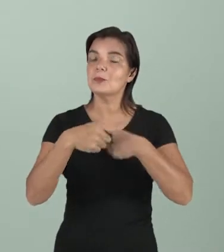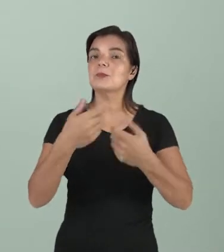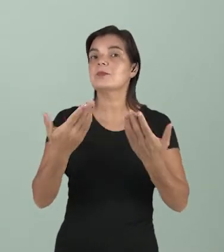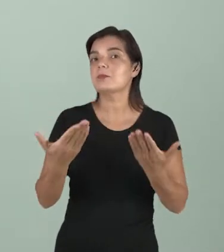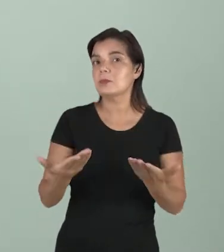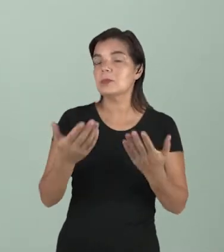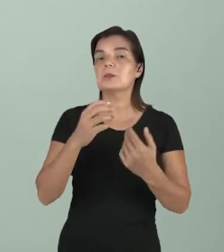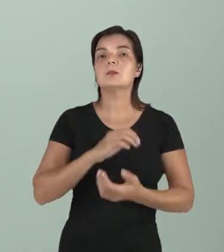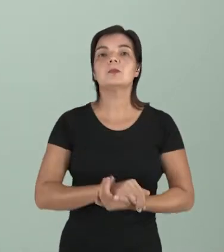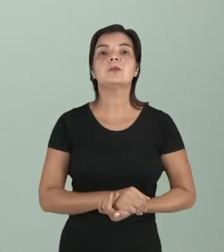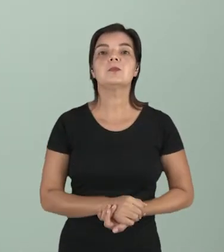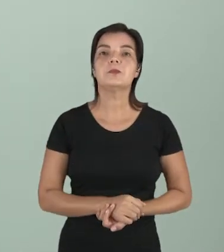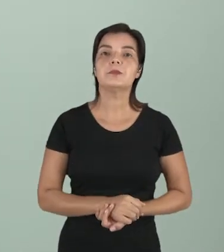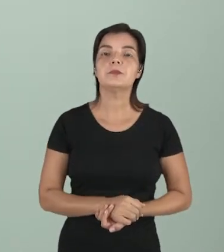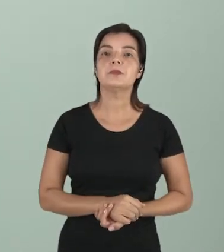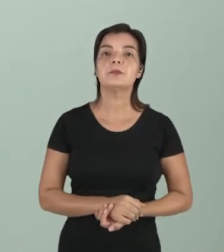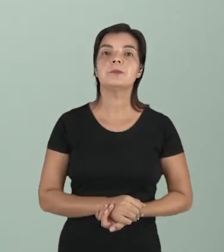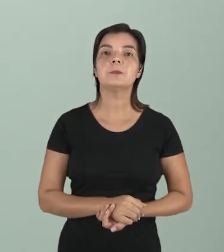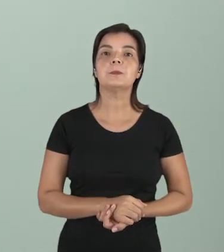E aí